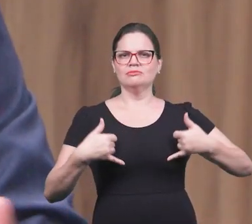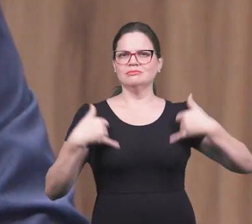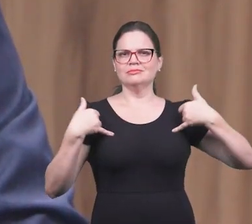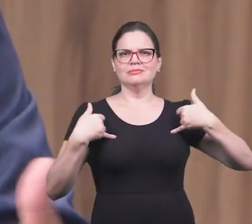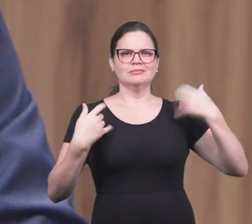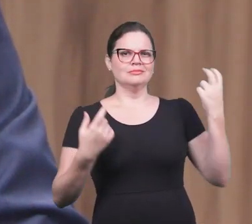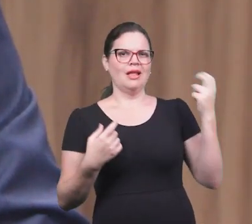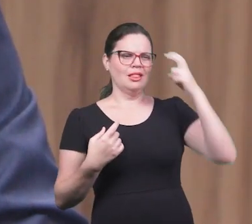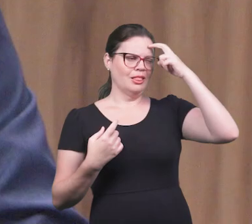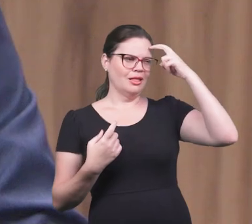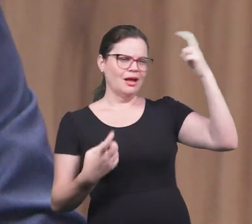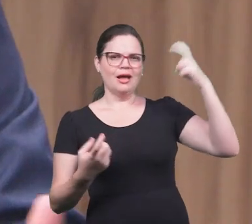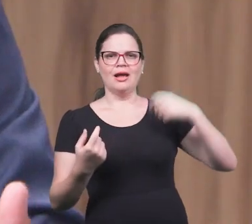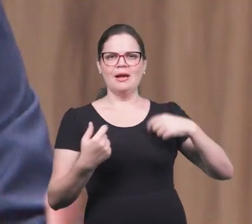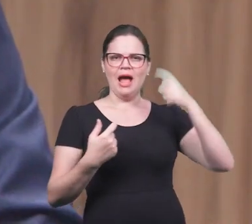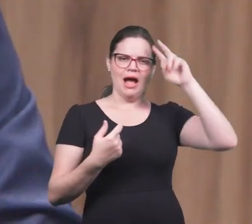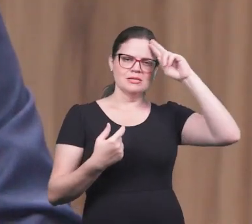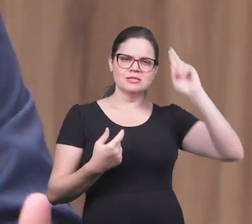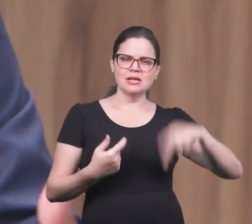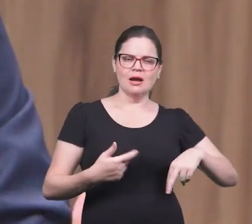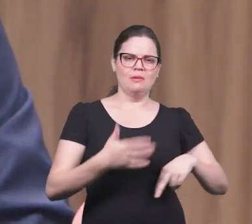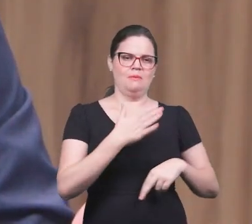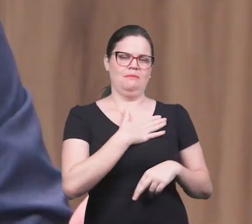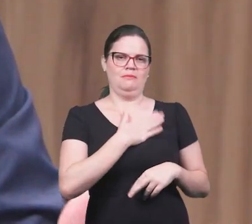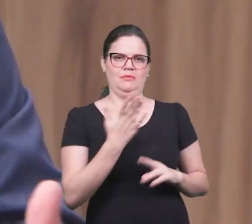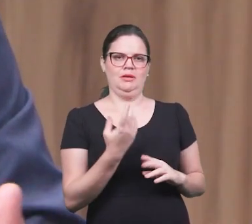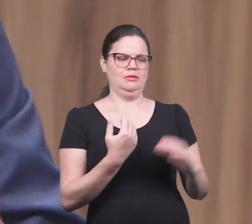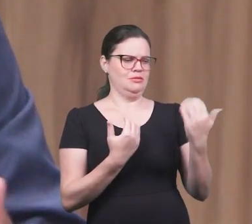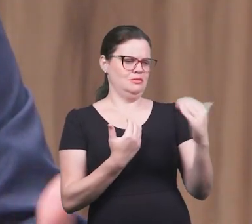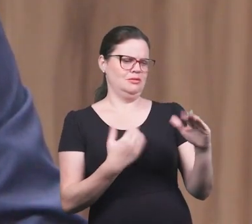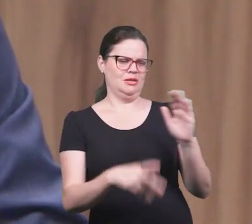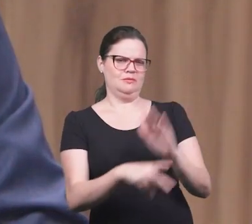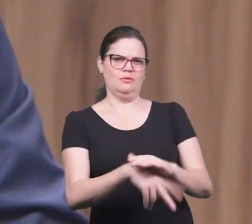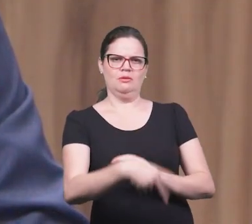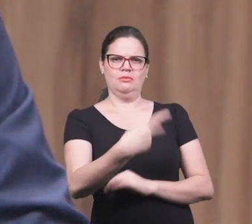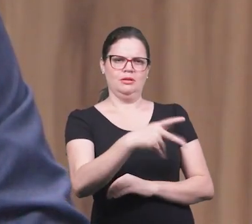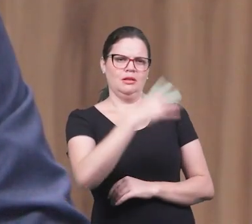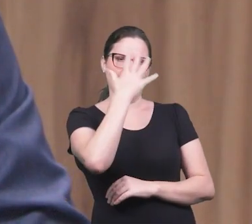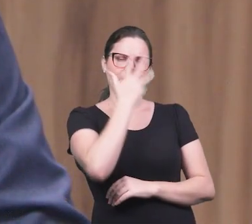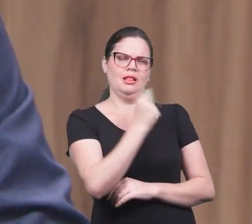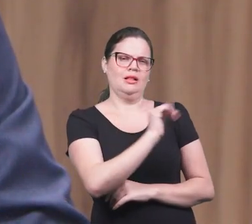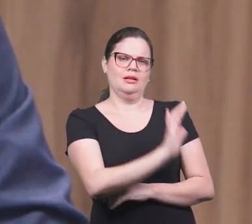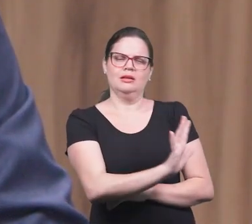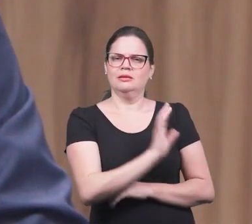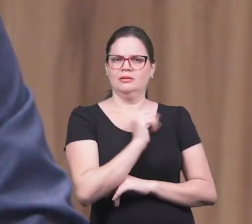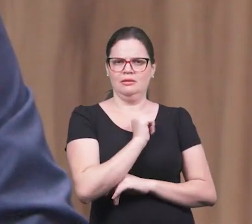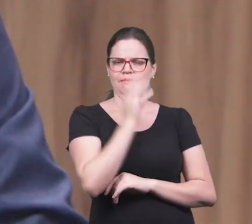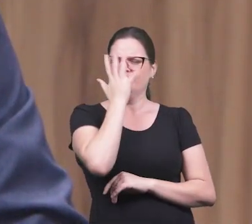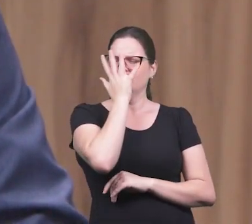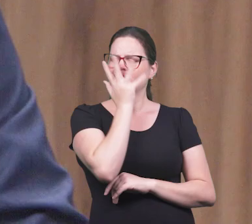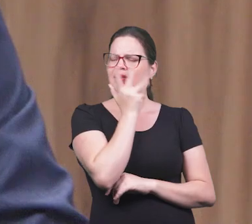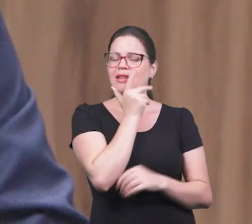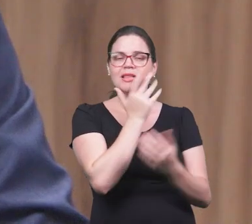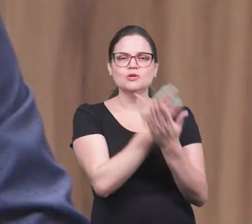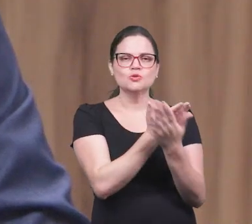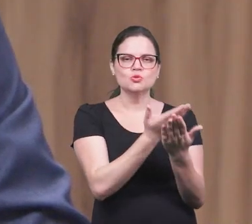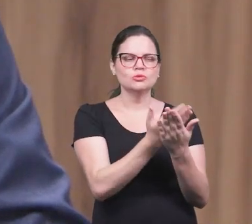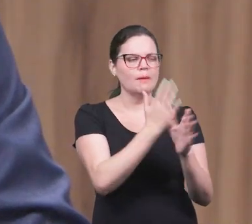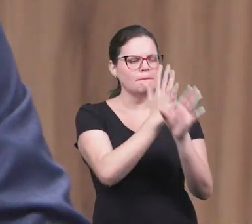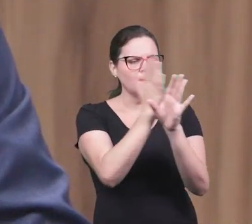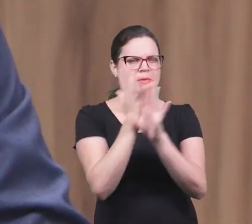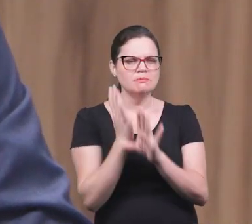original, é descaracterizar. A ciência por si, ela é bela. Ela tem a